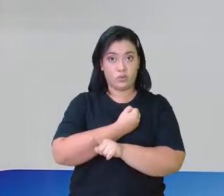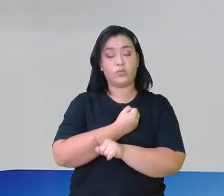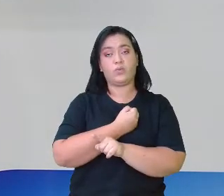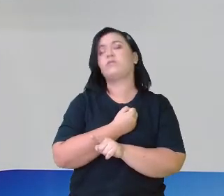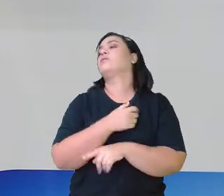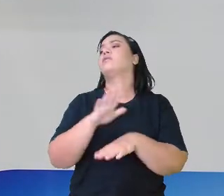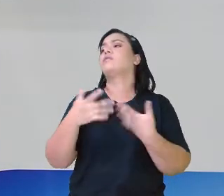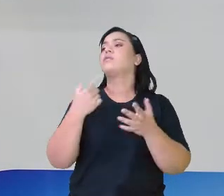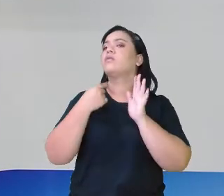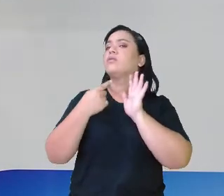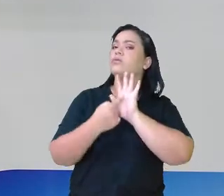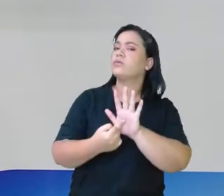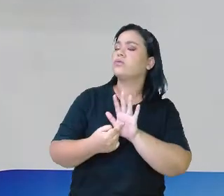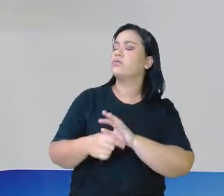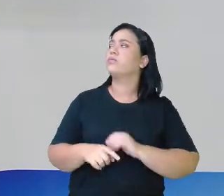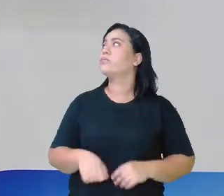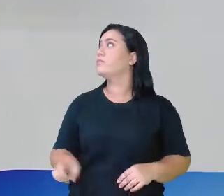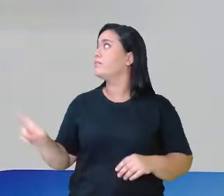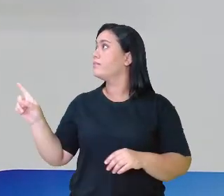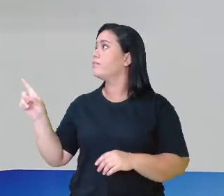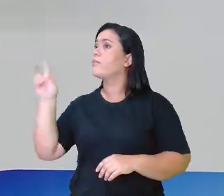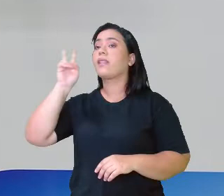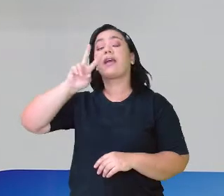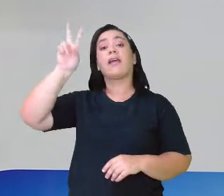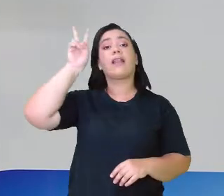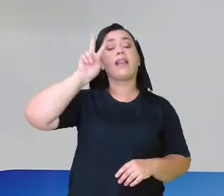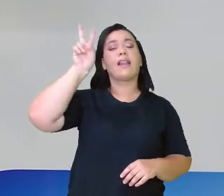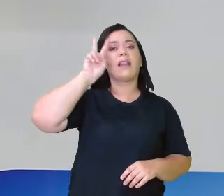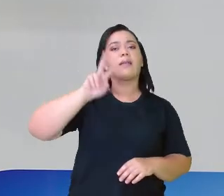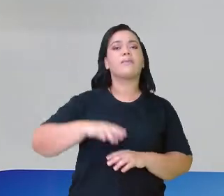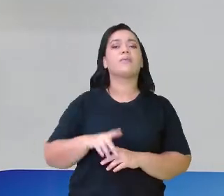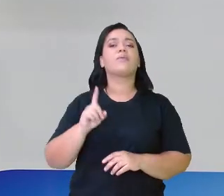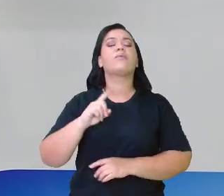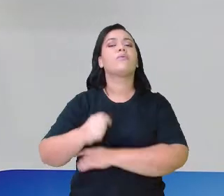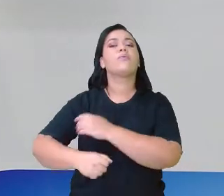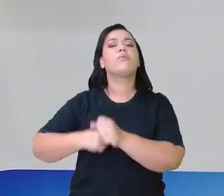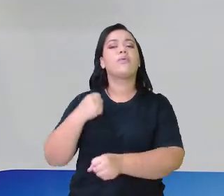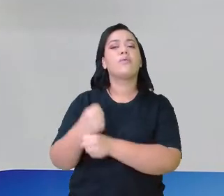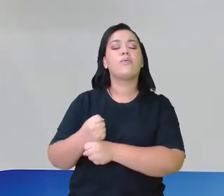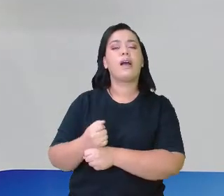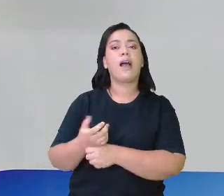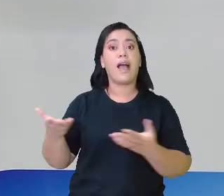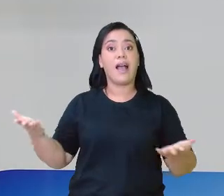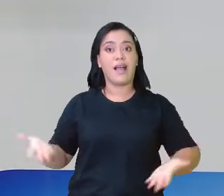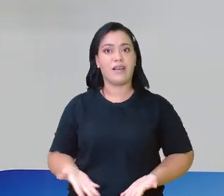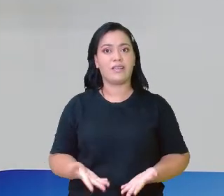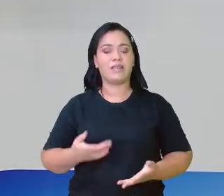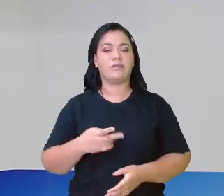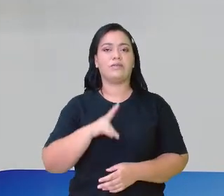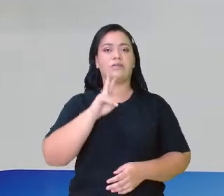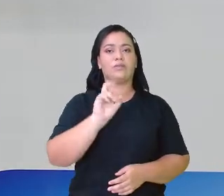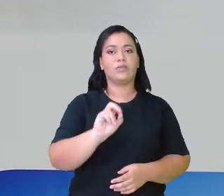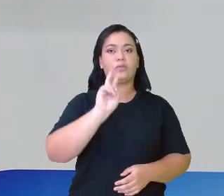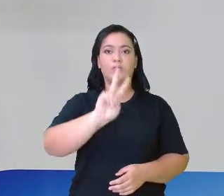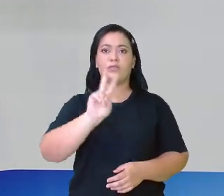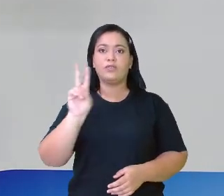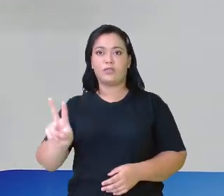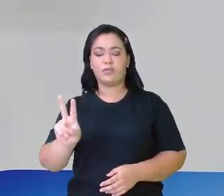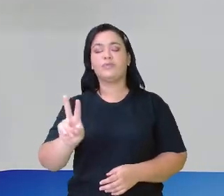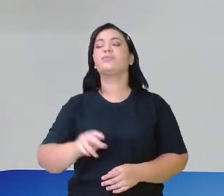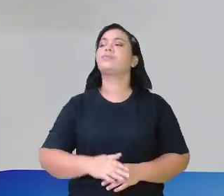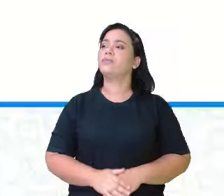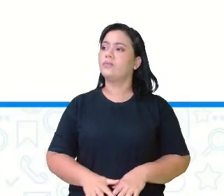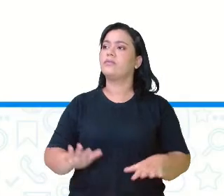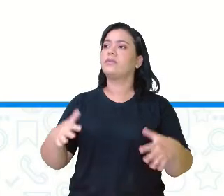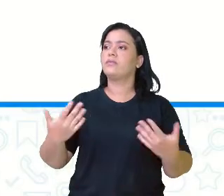eu trouxe aqui, ó, pra gente relembrar o ano que a gente está, que é 2022, e nós